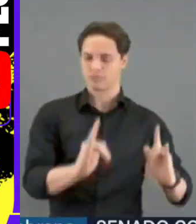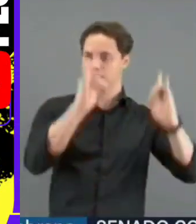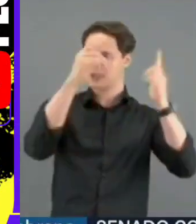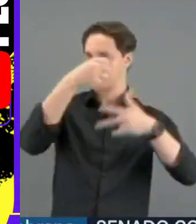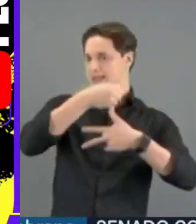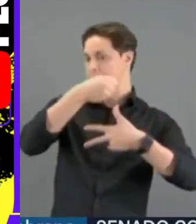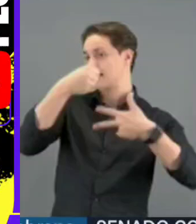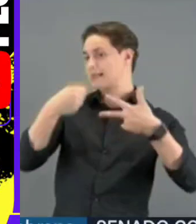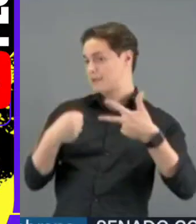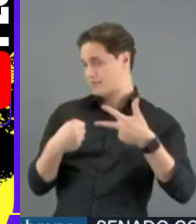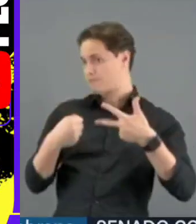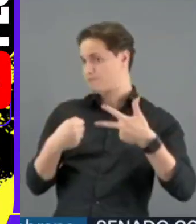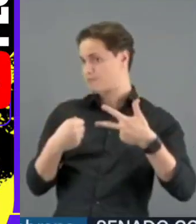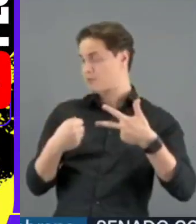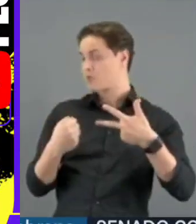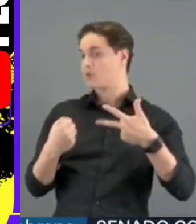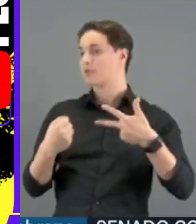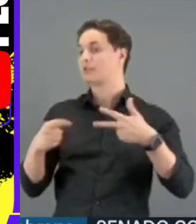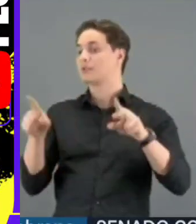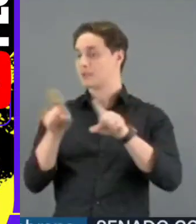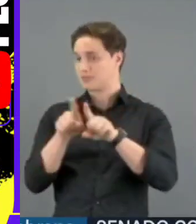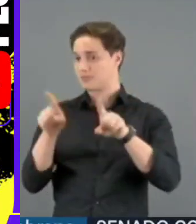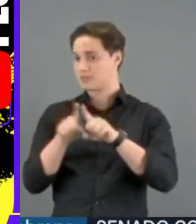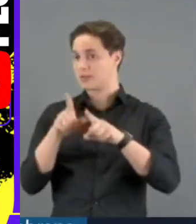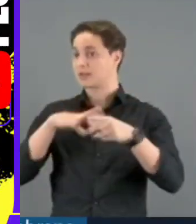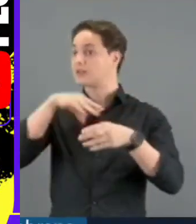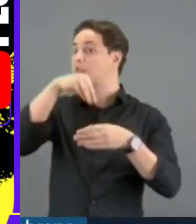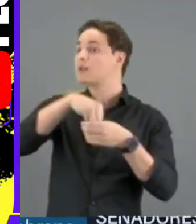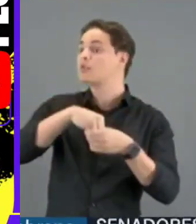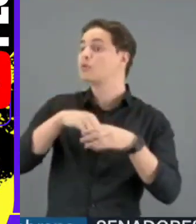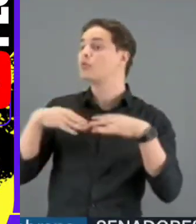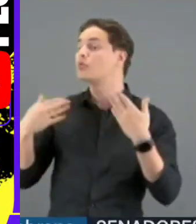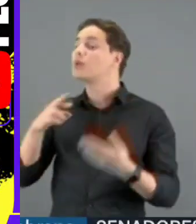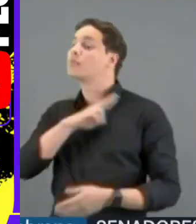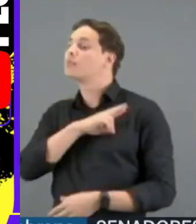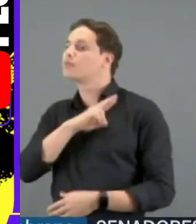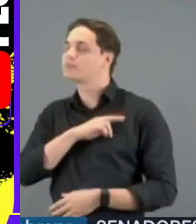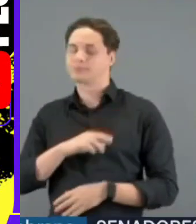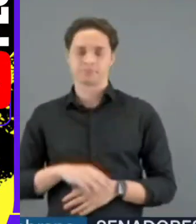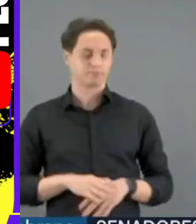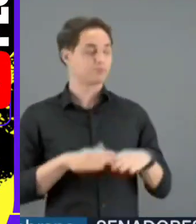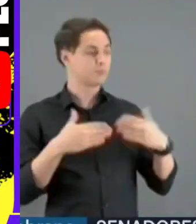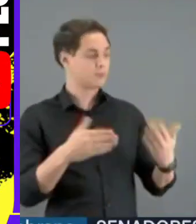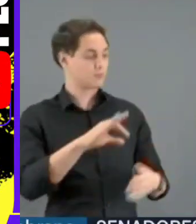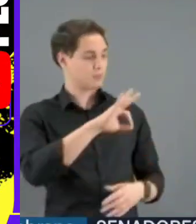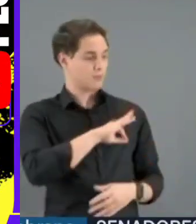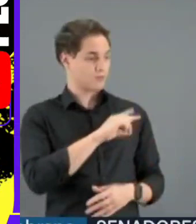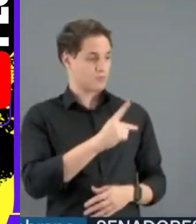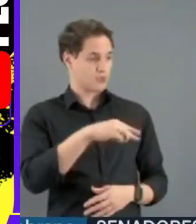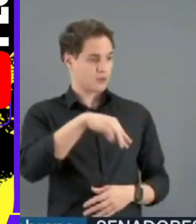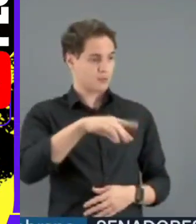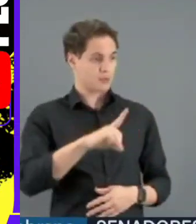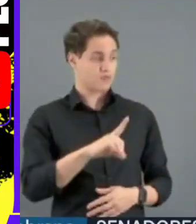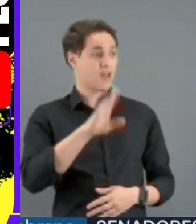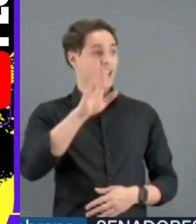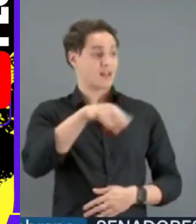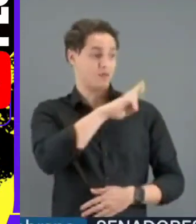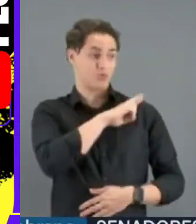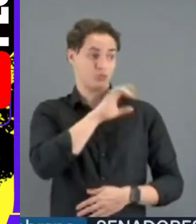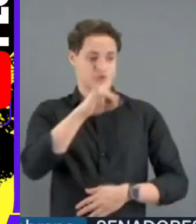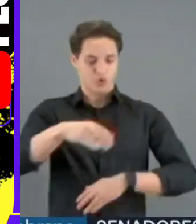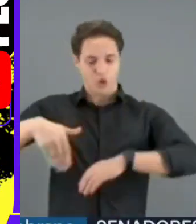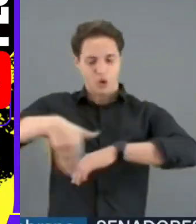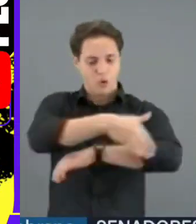três poderes, inclusive internamente? Excelência, a Polícia Militar, a responsabilidade dela é somente nas vias do